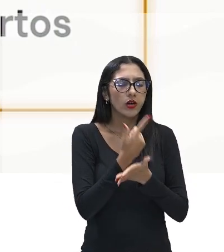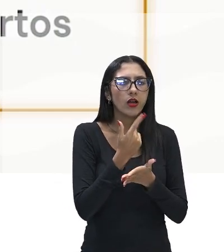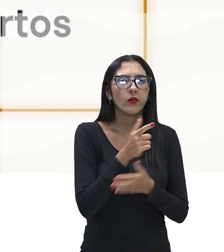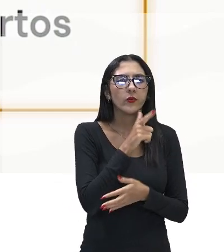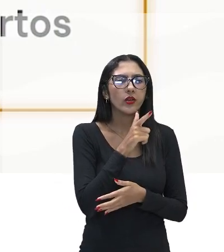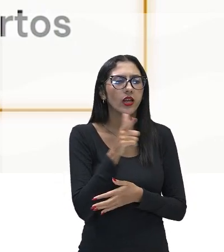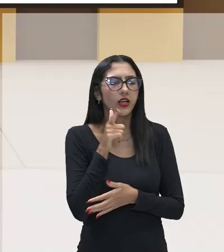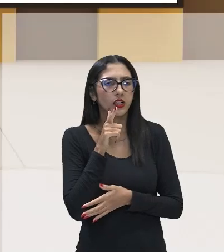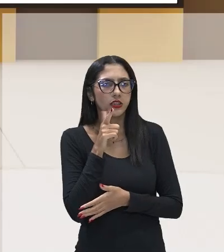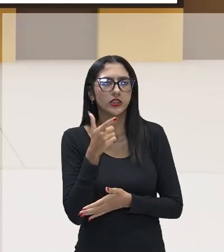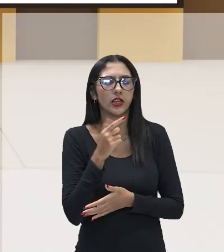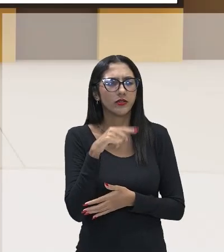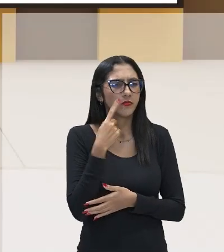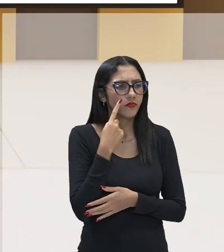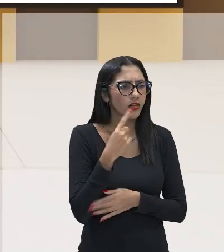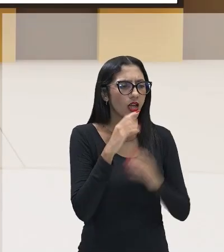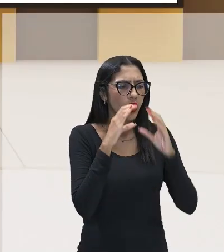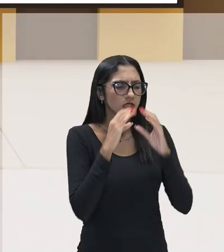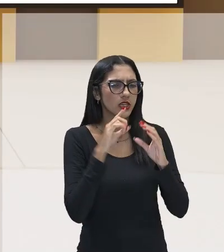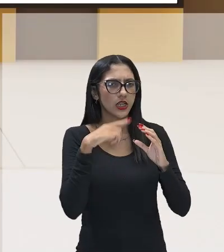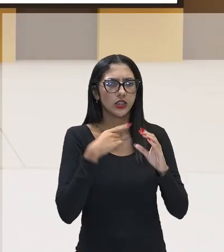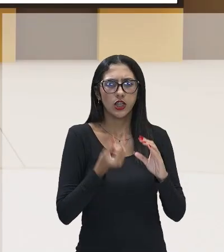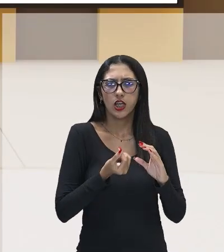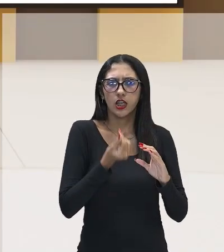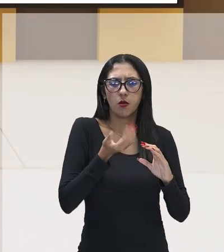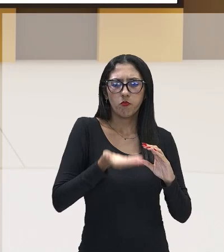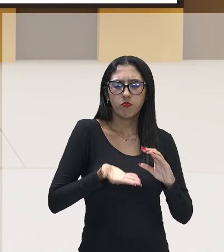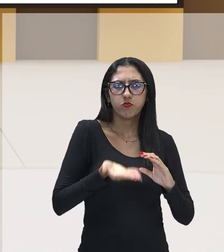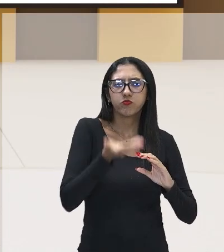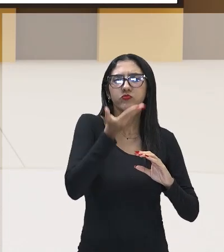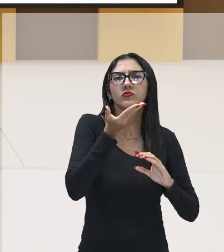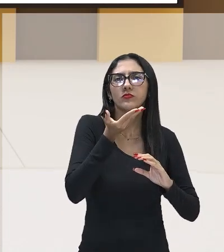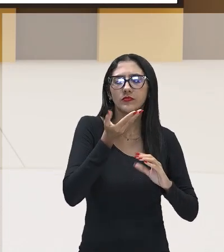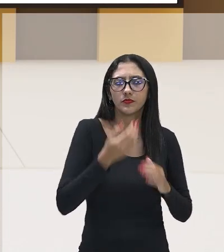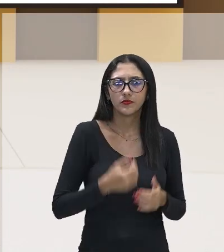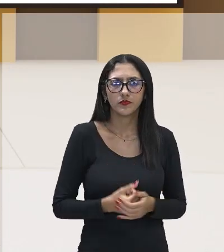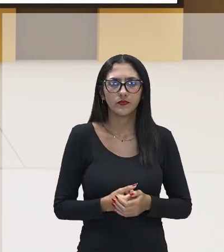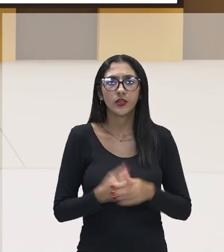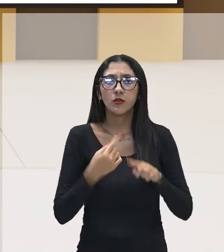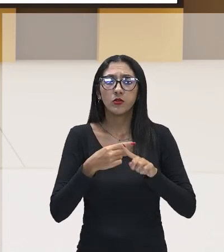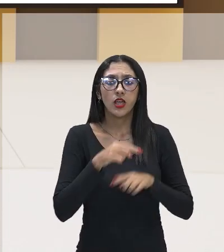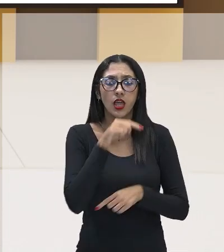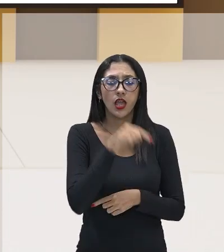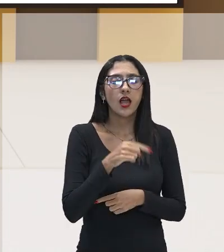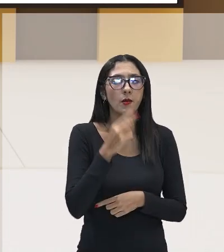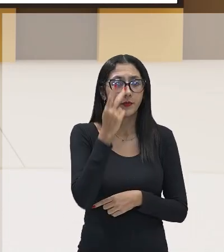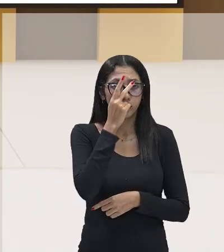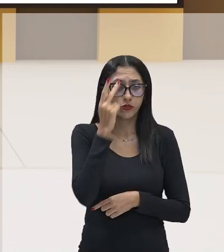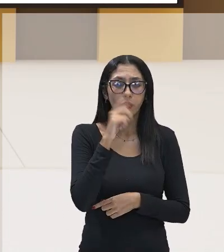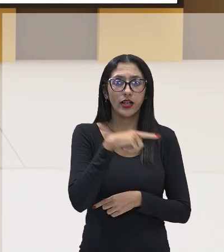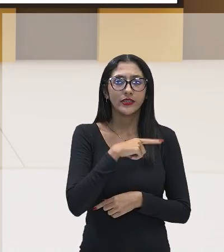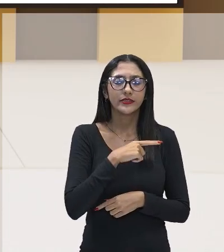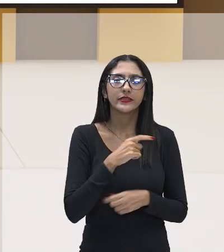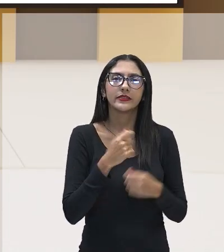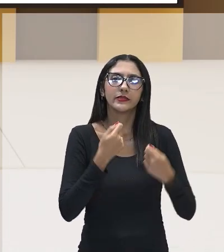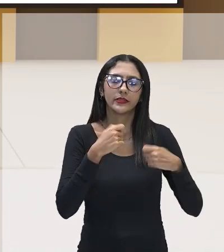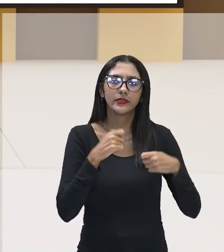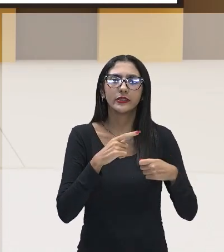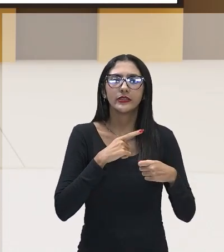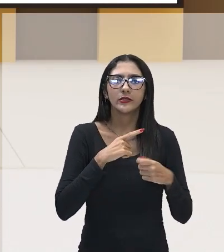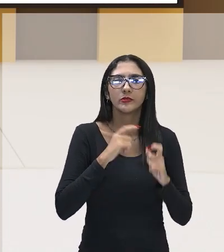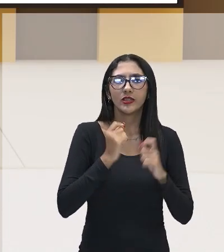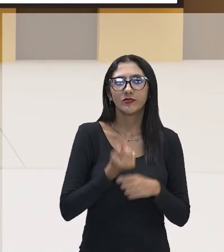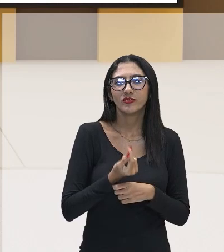que o preço de um sanduíche ele aumentou. Por quê? Porque a pessoa que vende o sanduíche, ela teve um acréscimo de custo